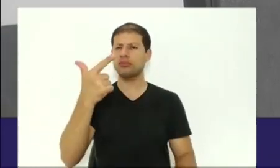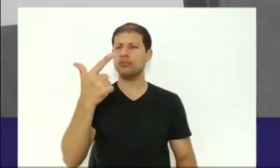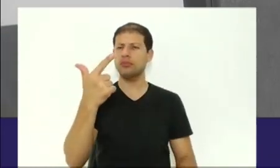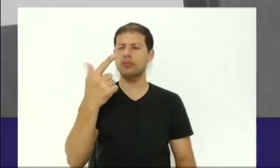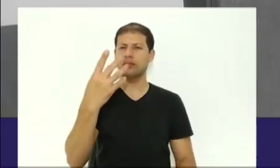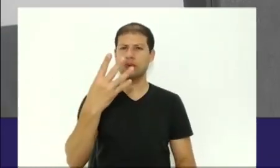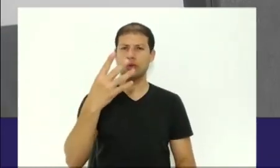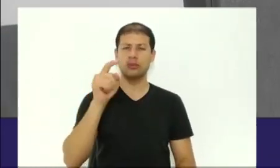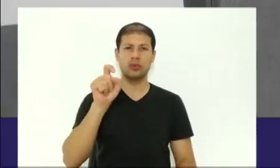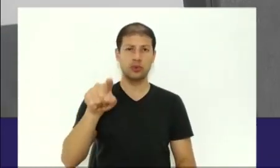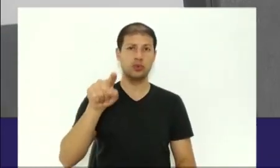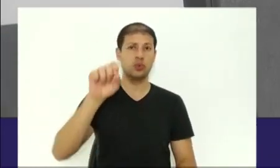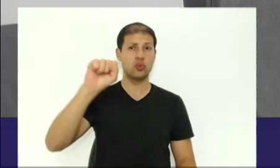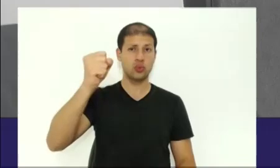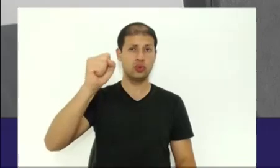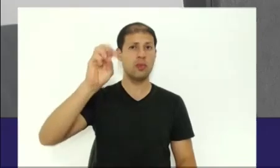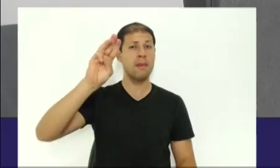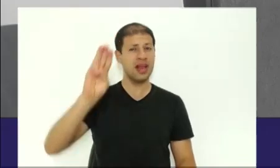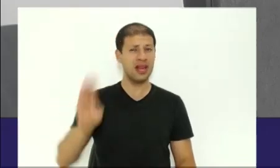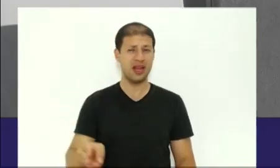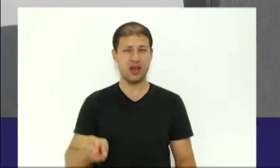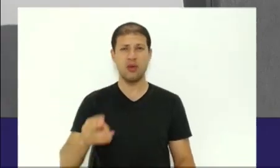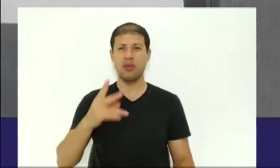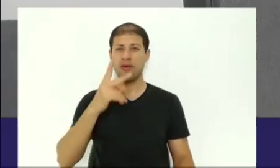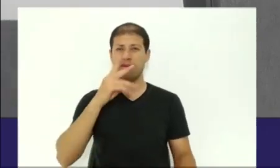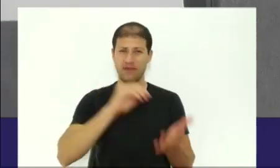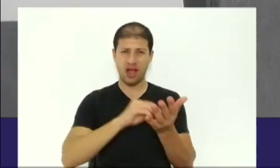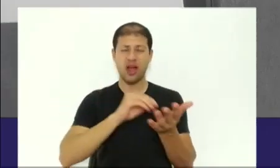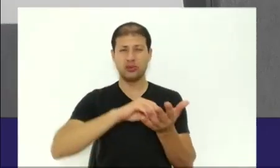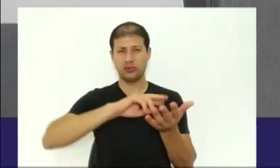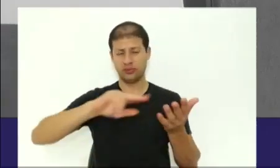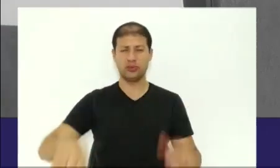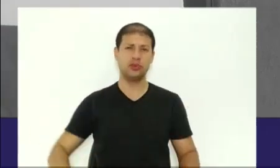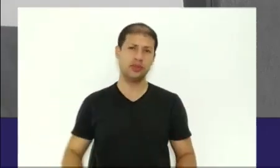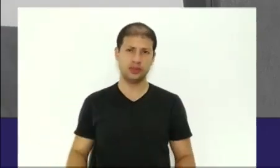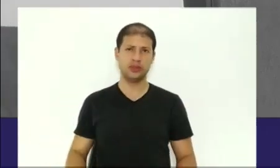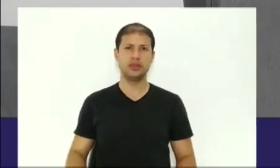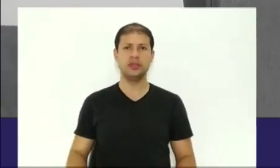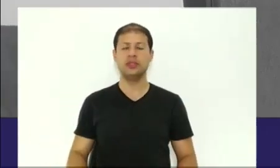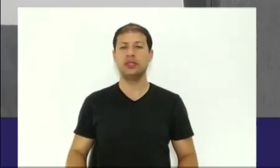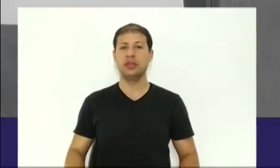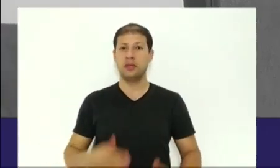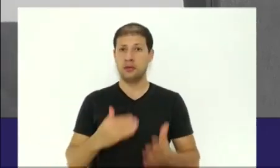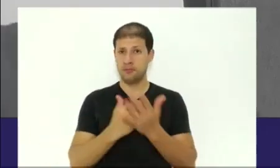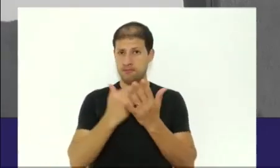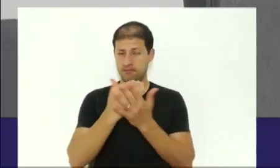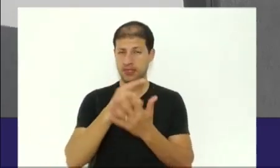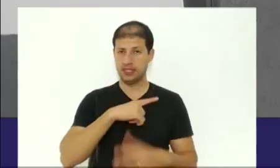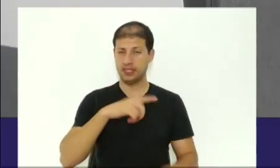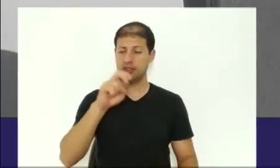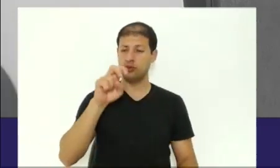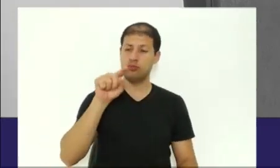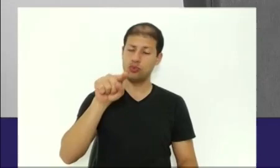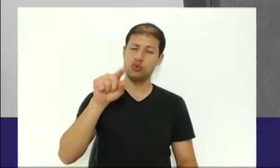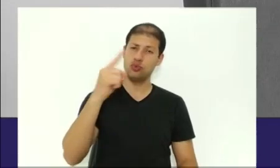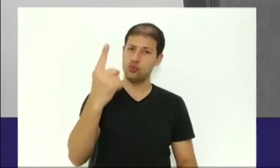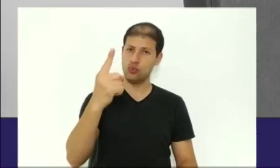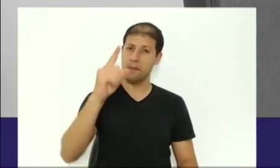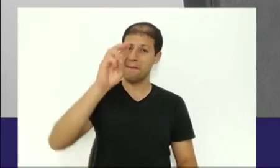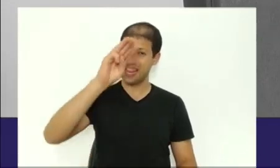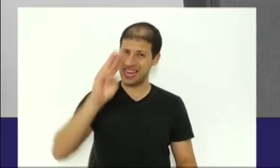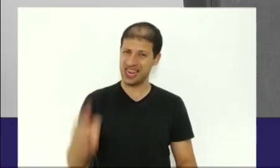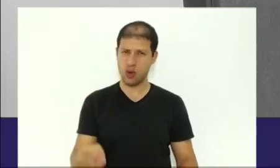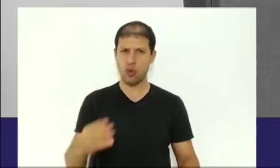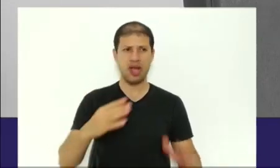milhões com algum tipo de inadequação. Adicionalmente, há mais de 5,1 milhões de domicílios em